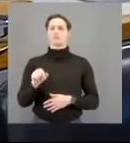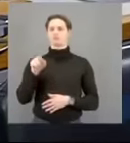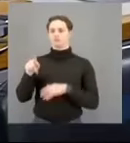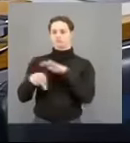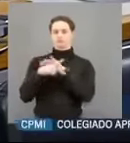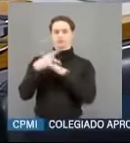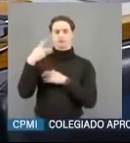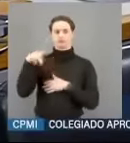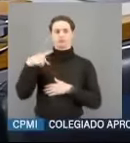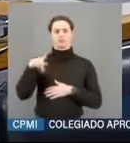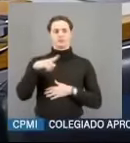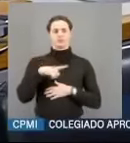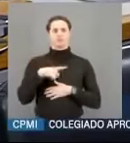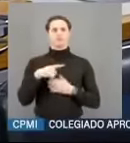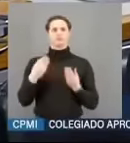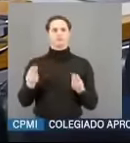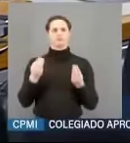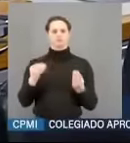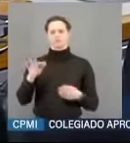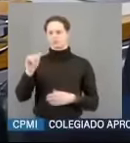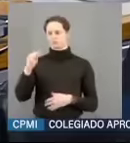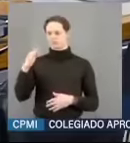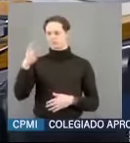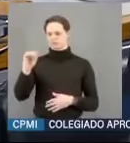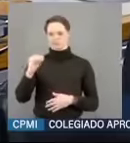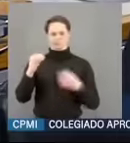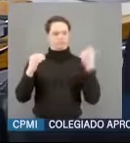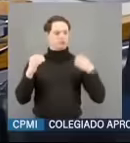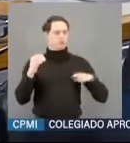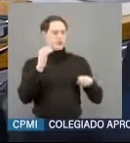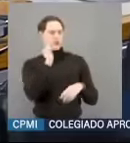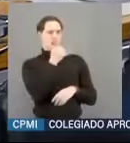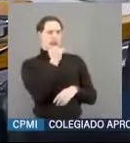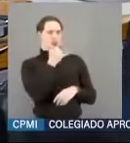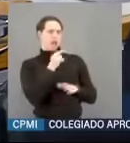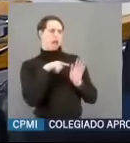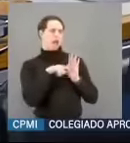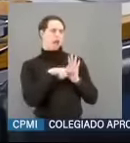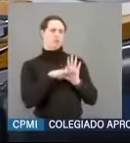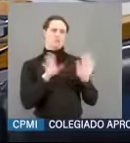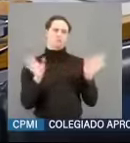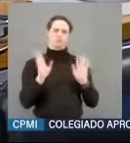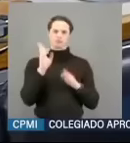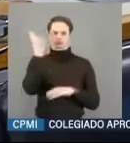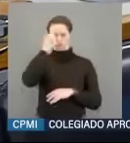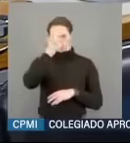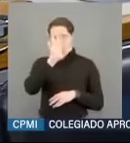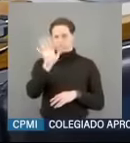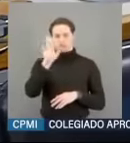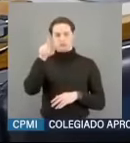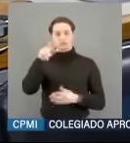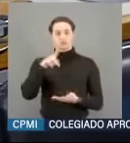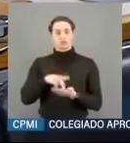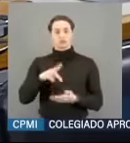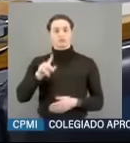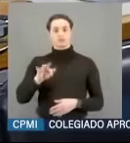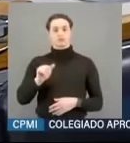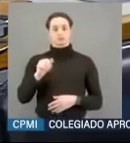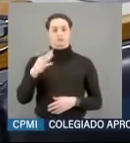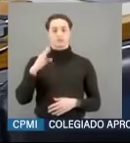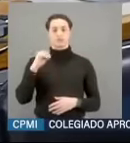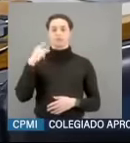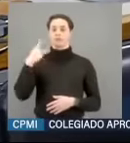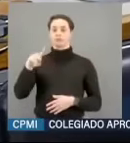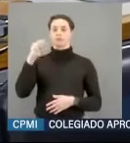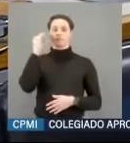senhor, contra fatos, não tem histórias, não tem negativas, não tem historinhas, são fatos. O seu